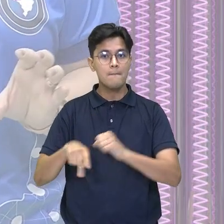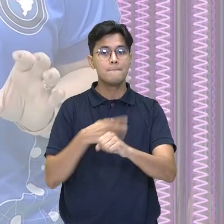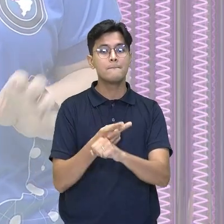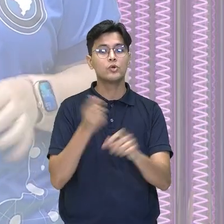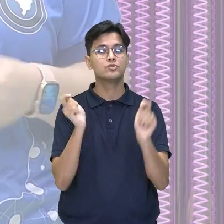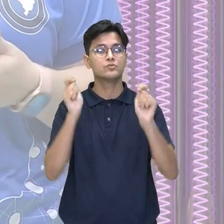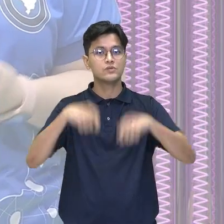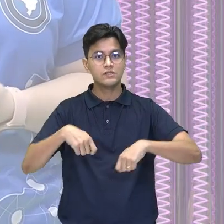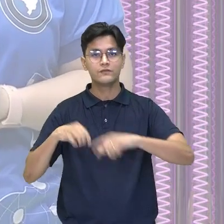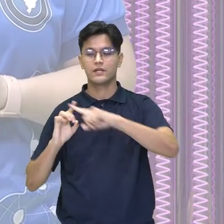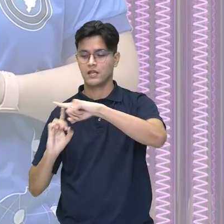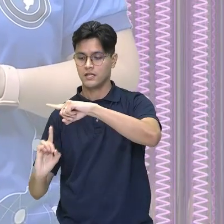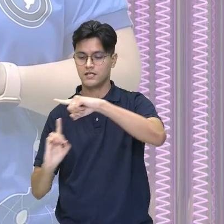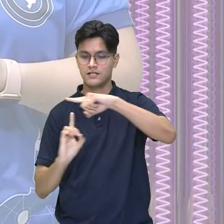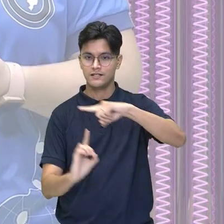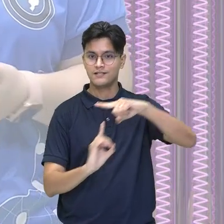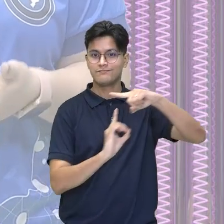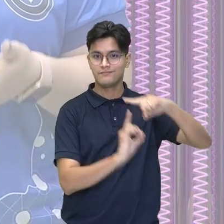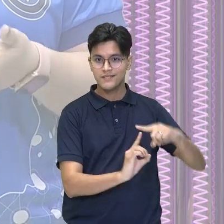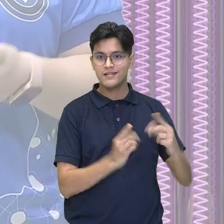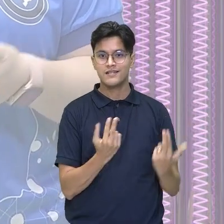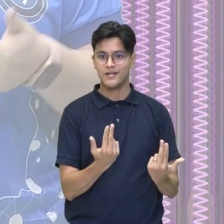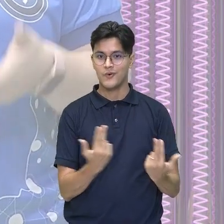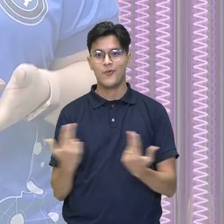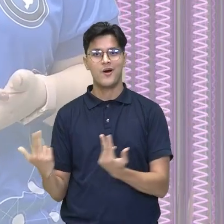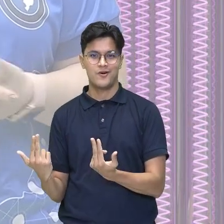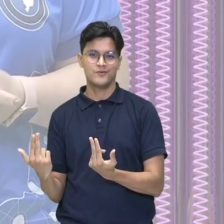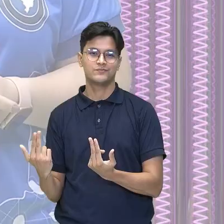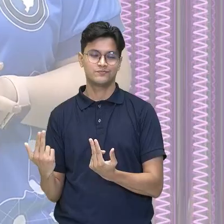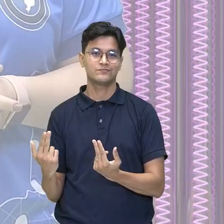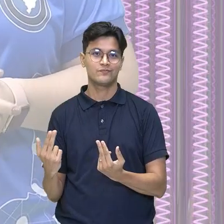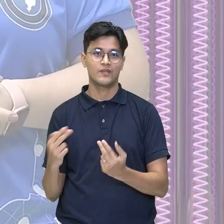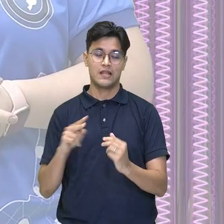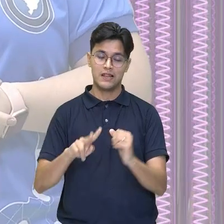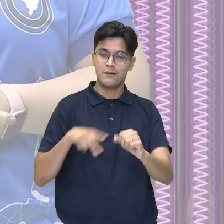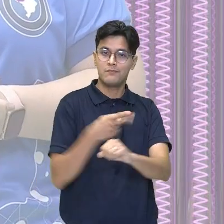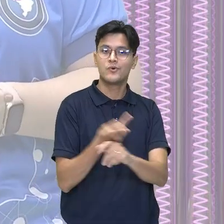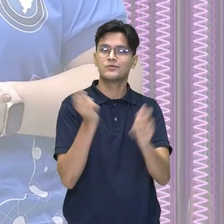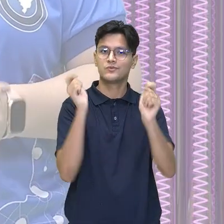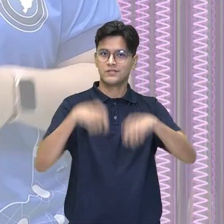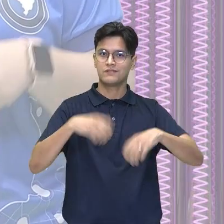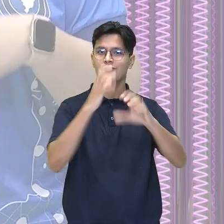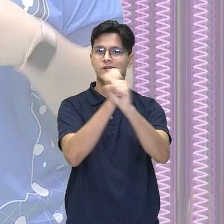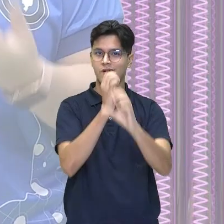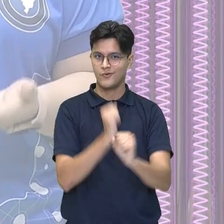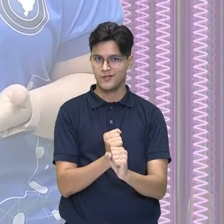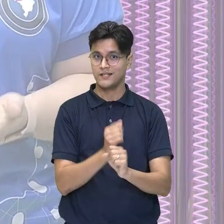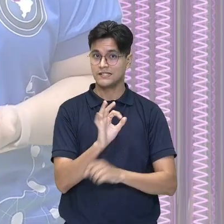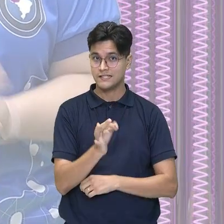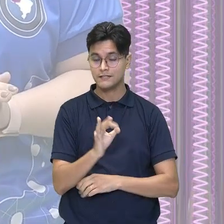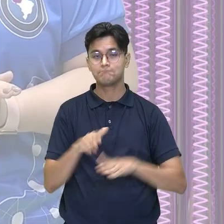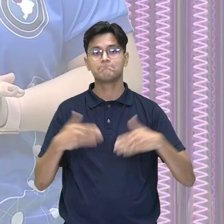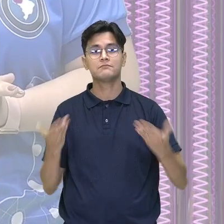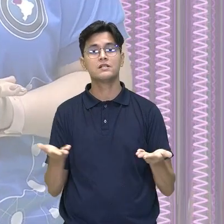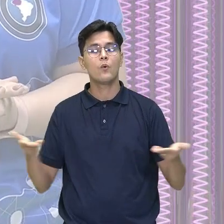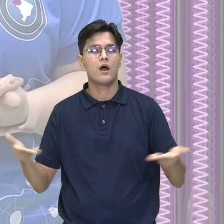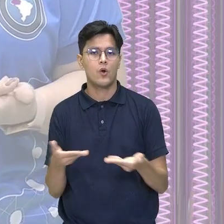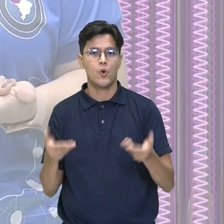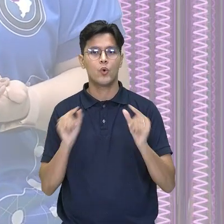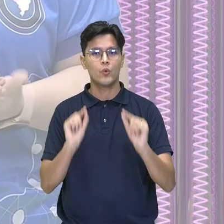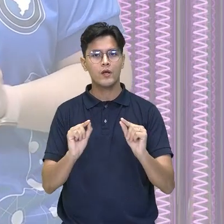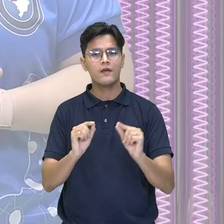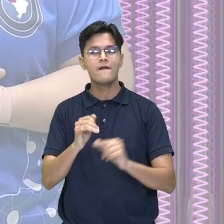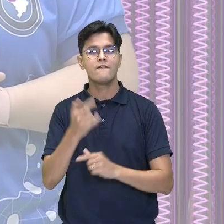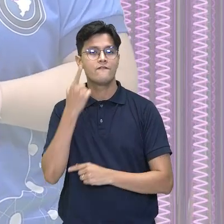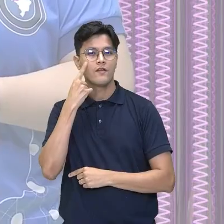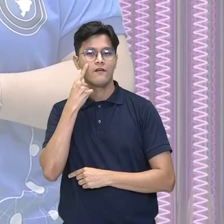os denominadores com o denominador igual, e aí a gente vai poder fazer as operações, tá bom? Então a gente vai ver aí alguns